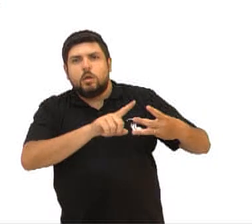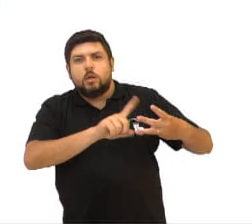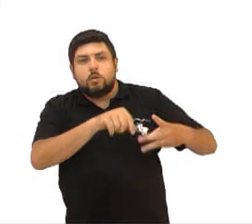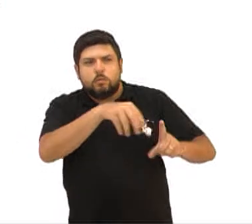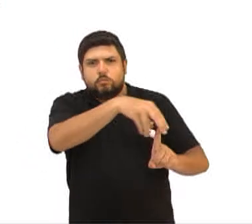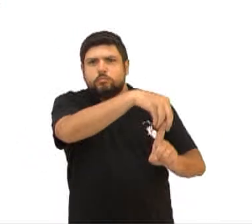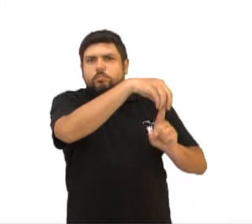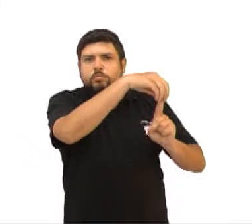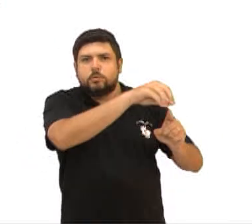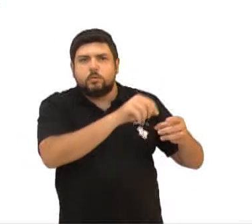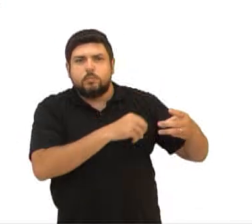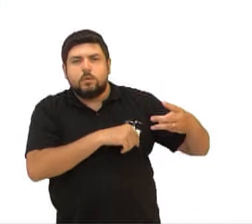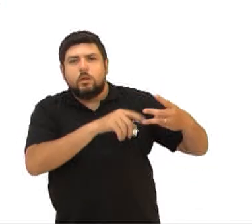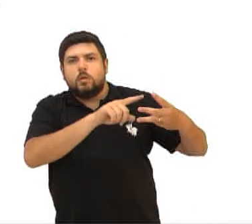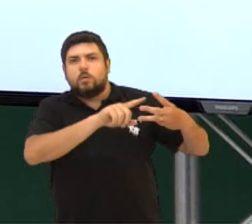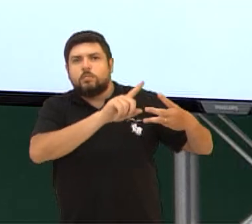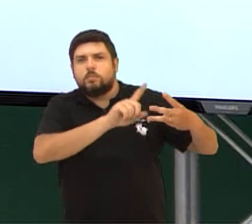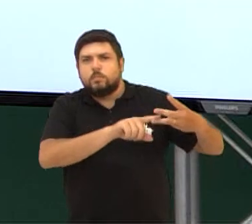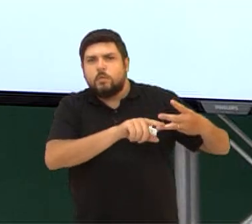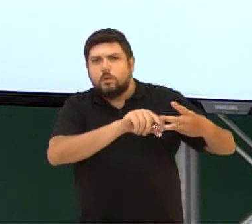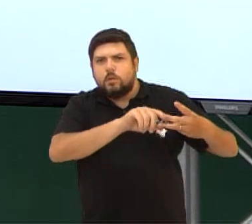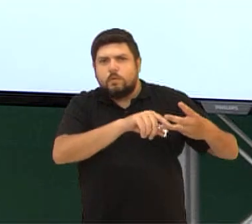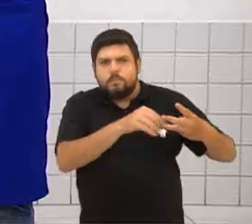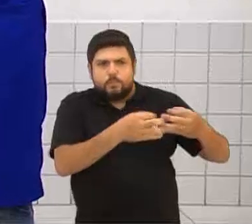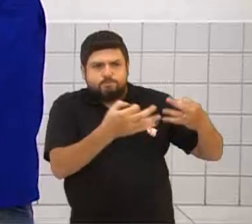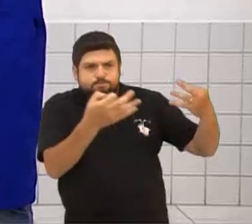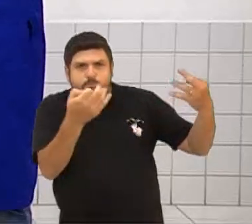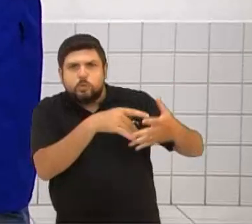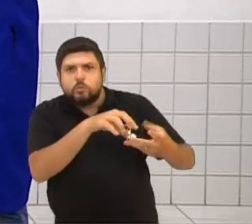autenticidade e a unicidade, ok?